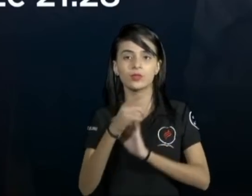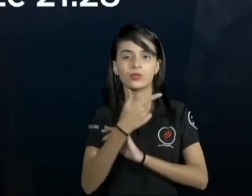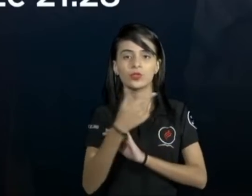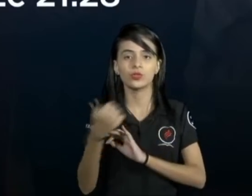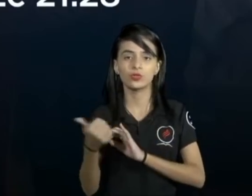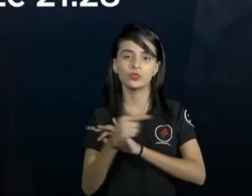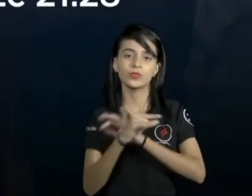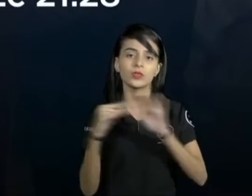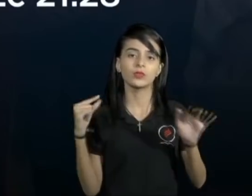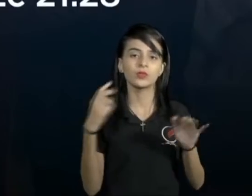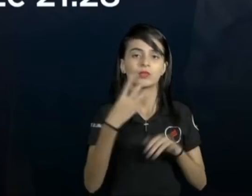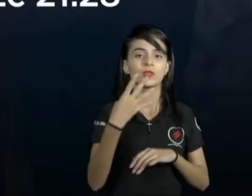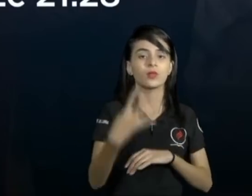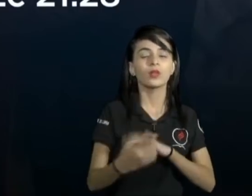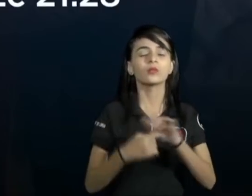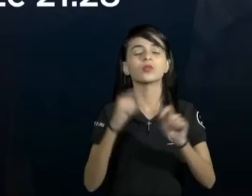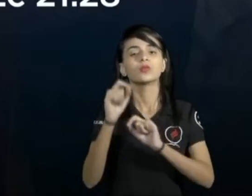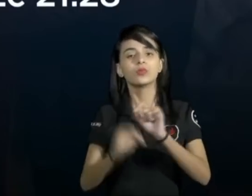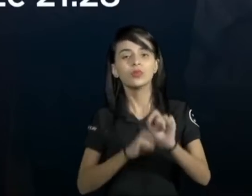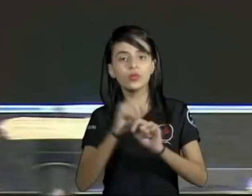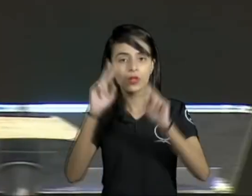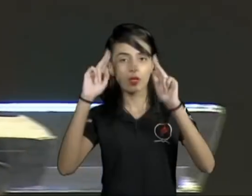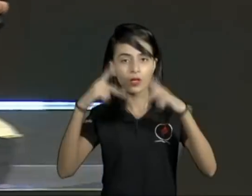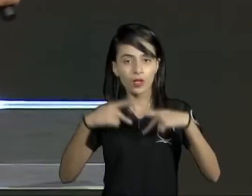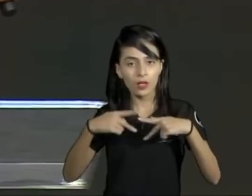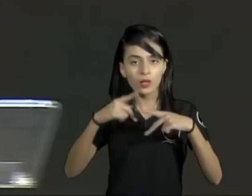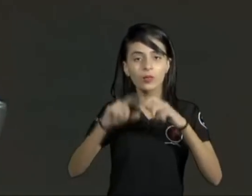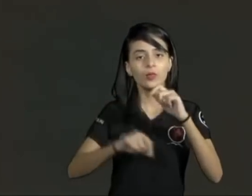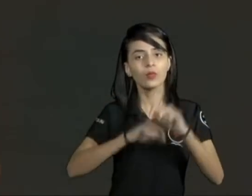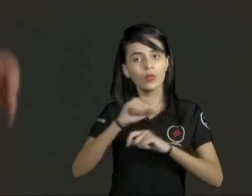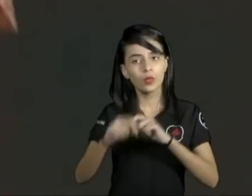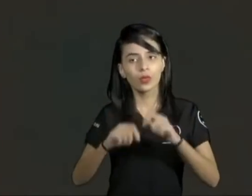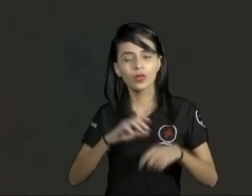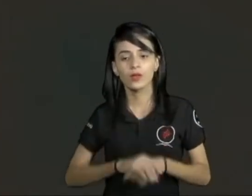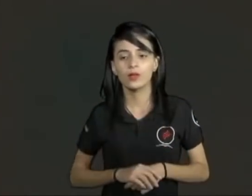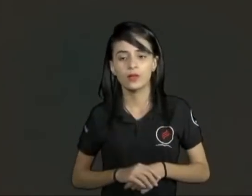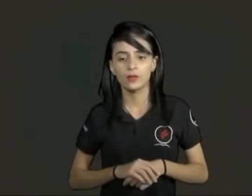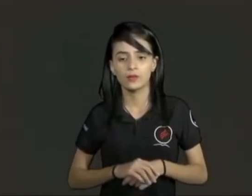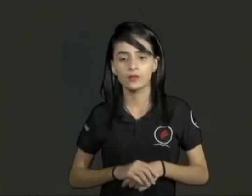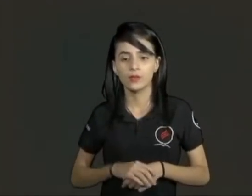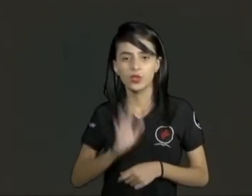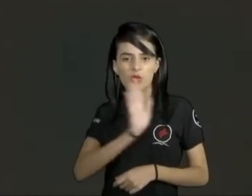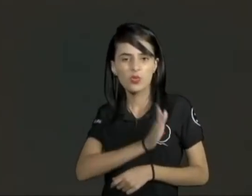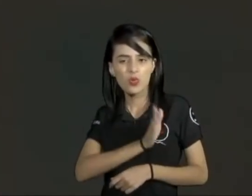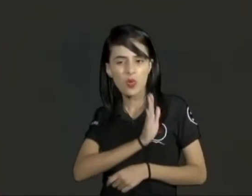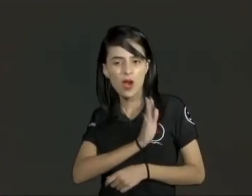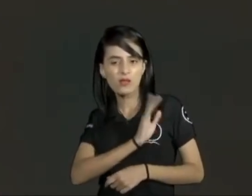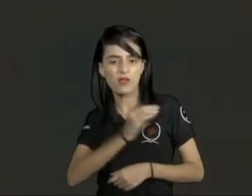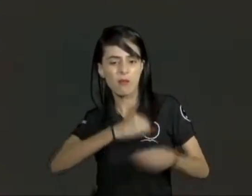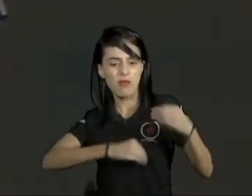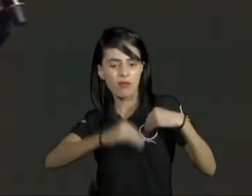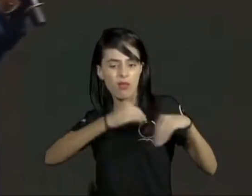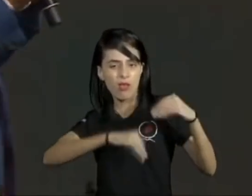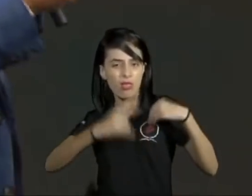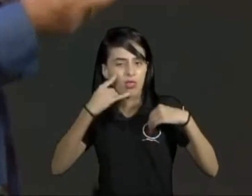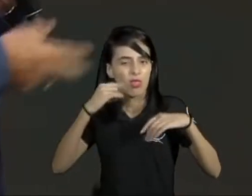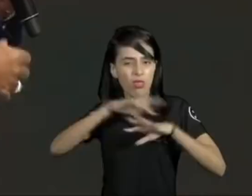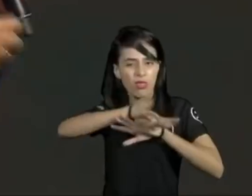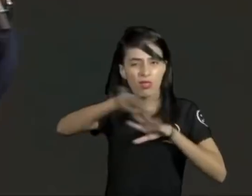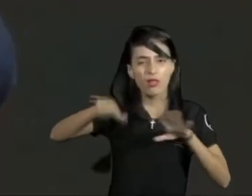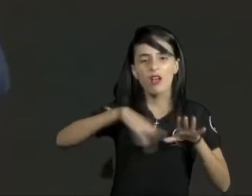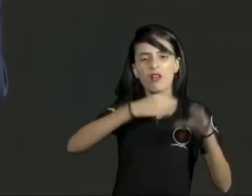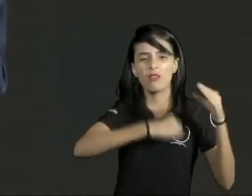21 Versículo 34 diz olhai por vós para que não sobrecarreguem os vossos corações de glutonaria e bebedices